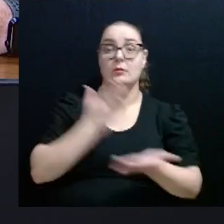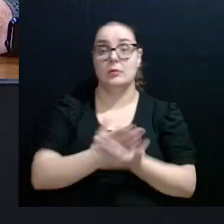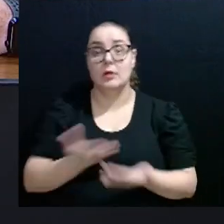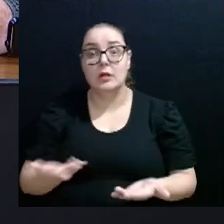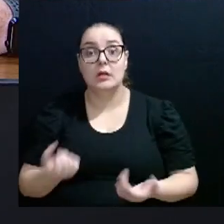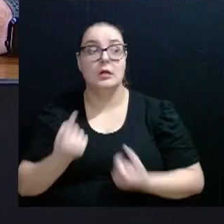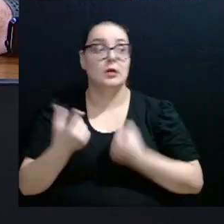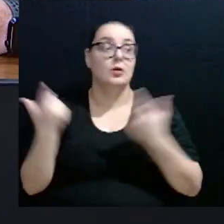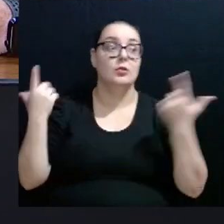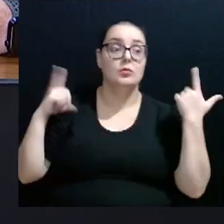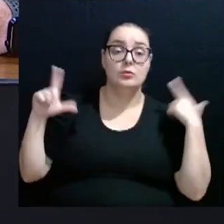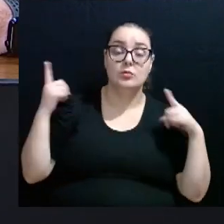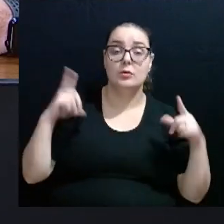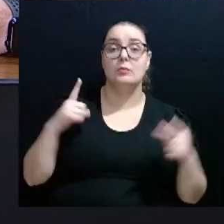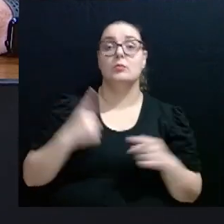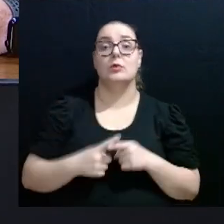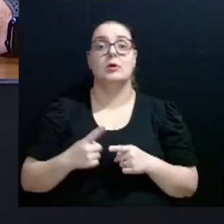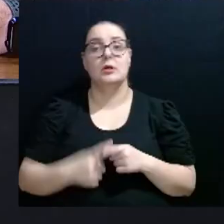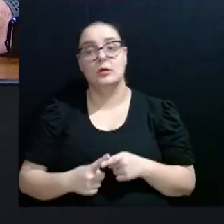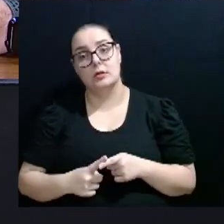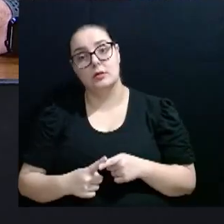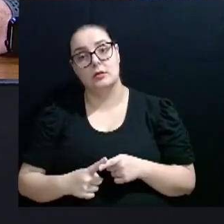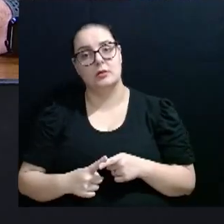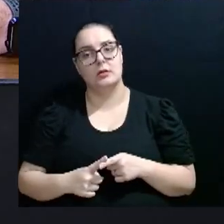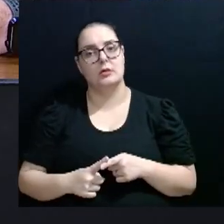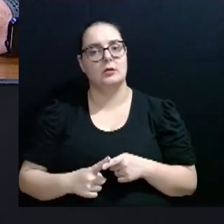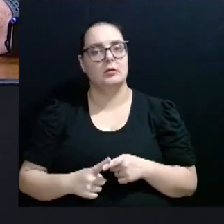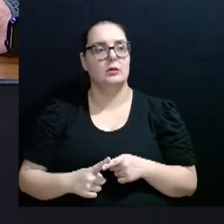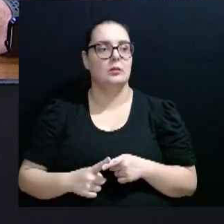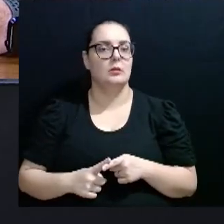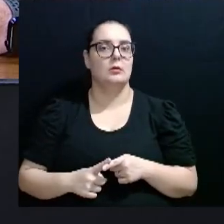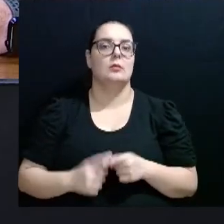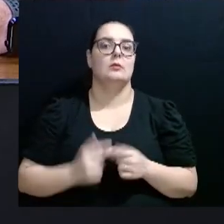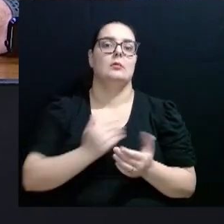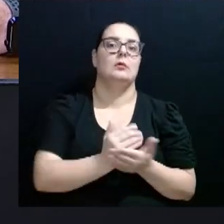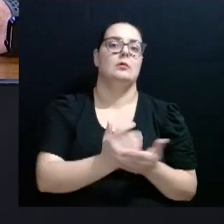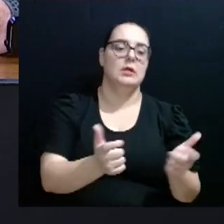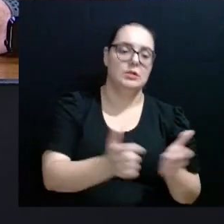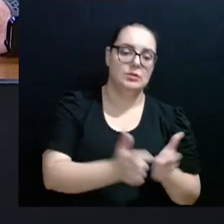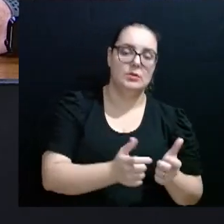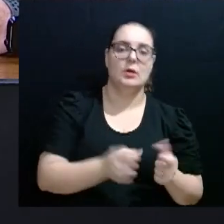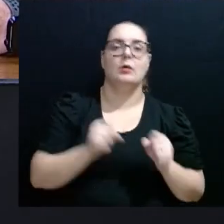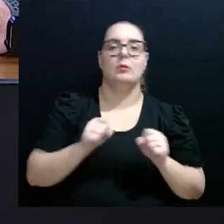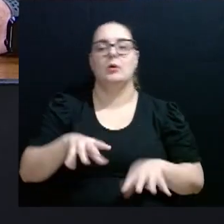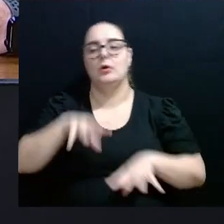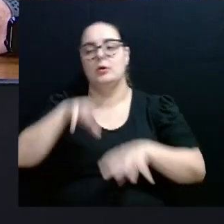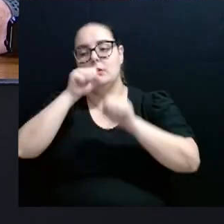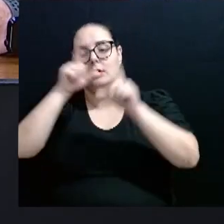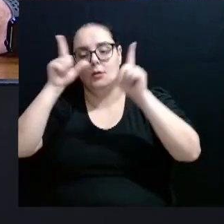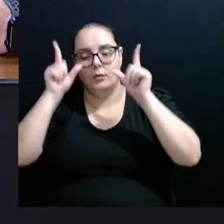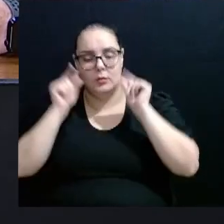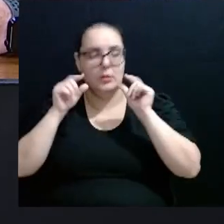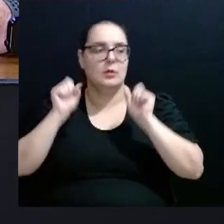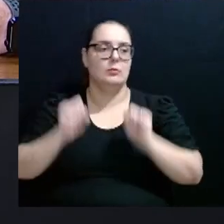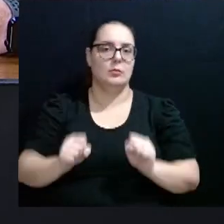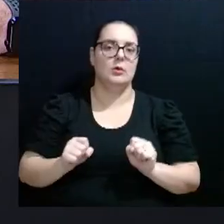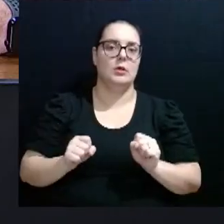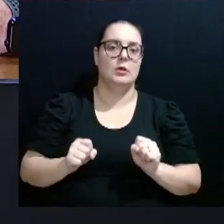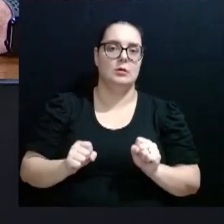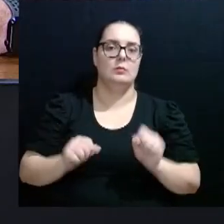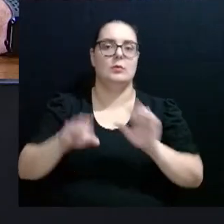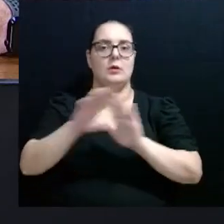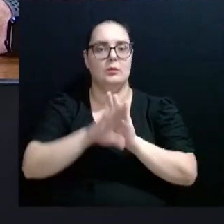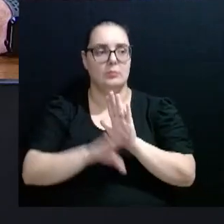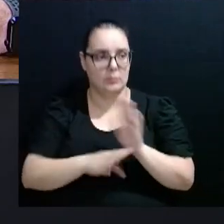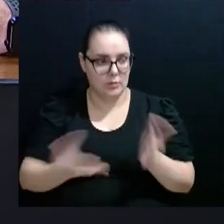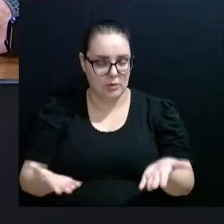para que eu elimine aquele parcelamento e eu possa respirar e aí sim eu posso colocar na minha programação, né,